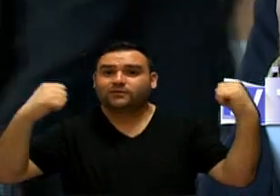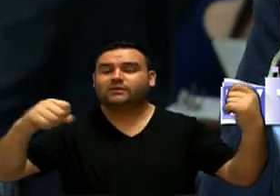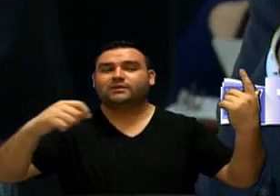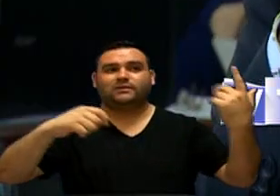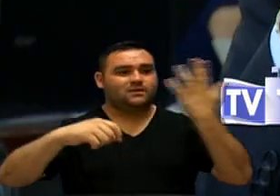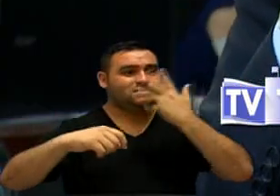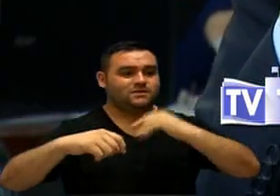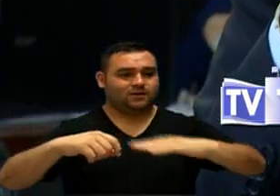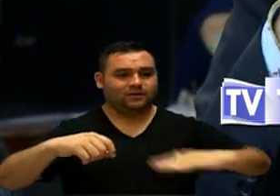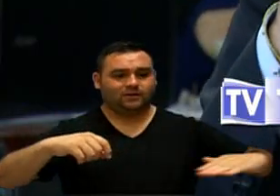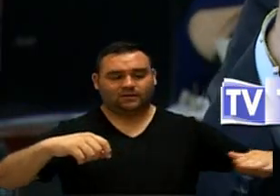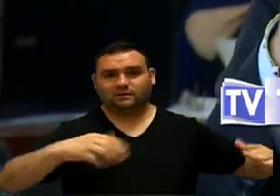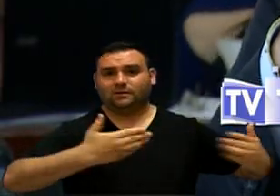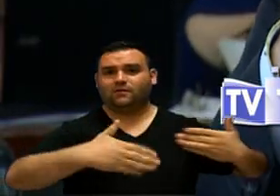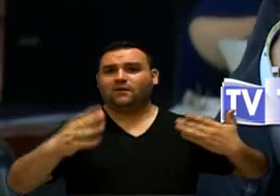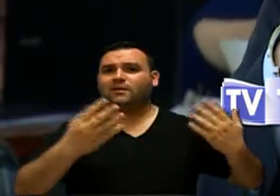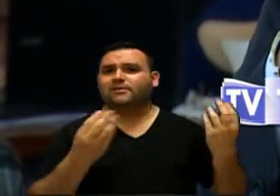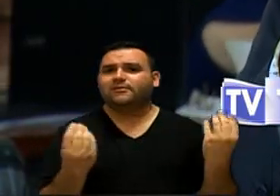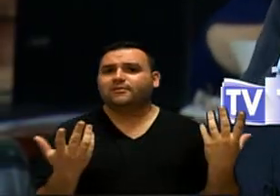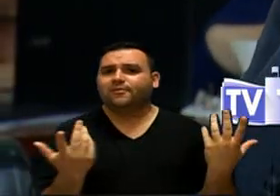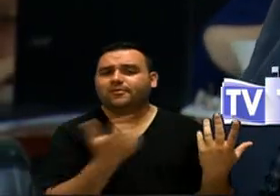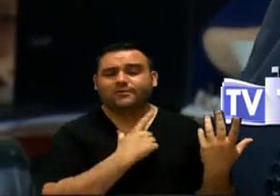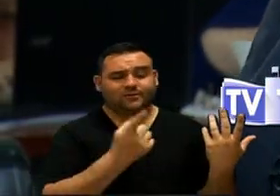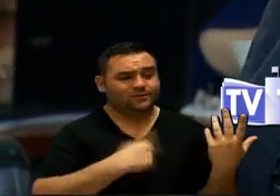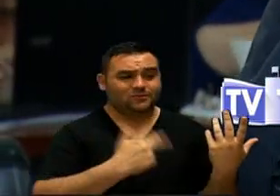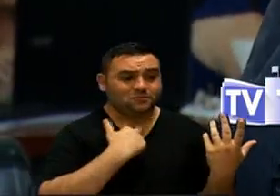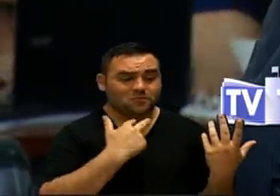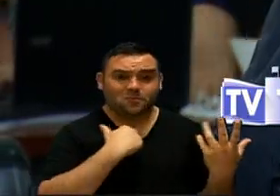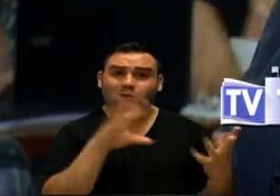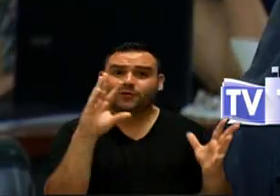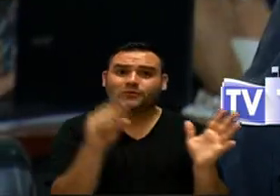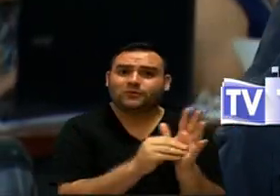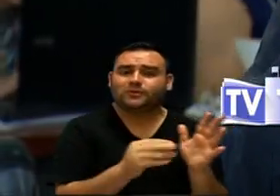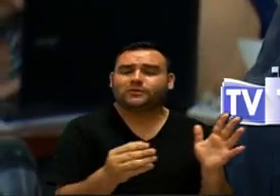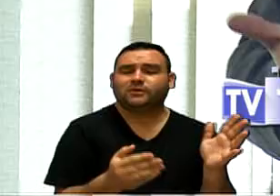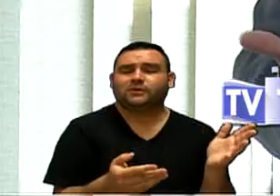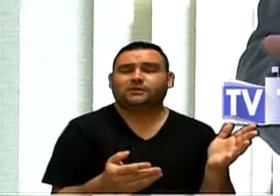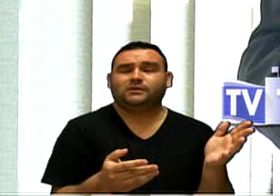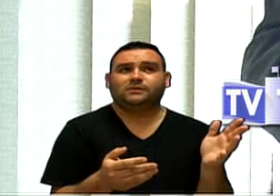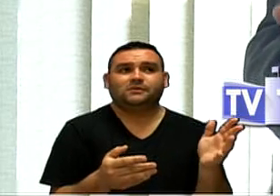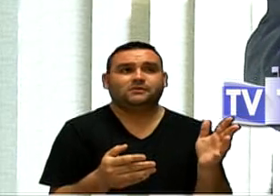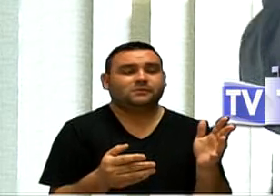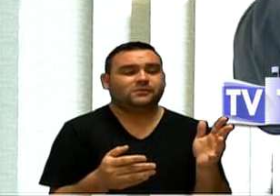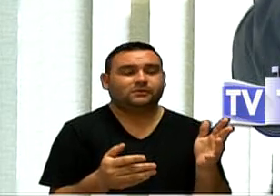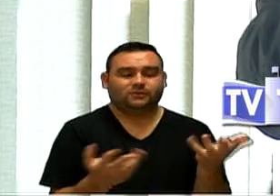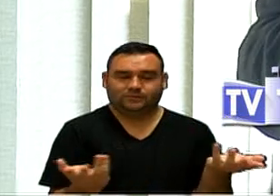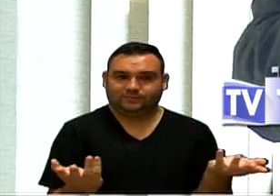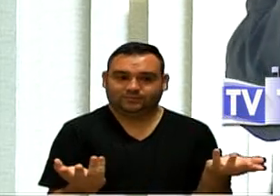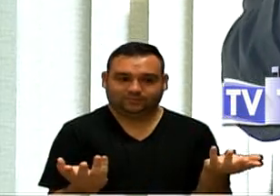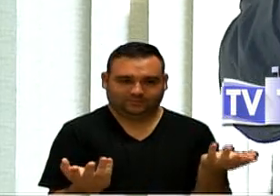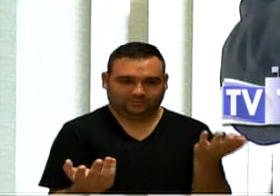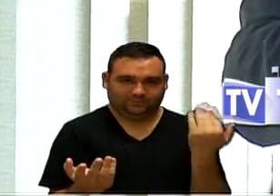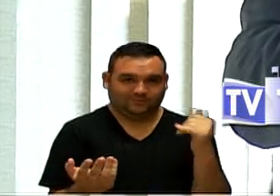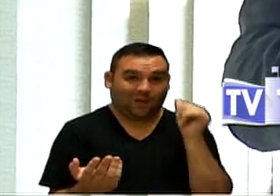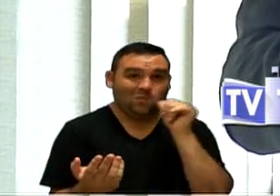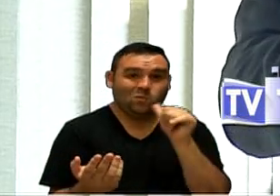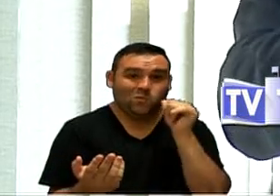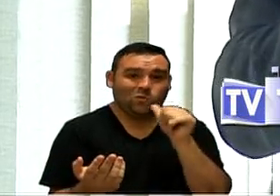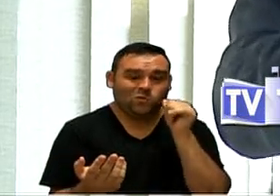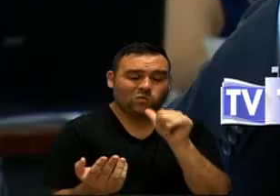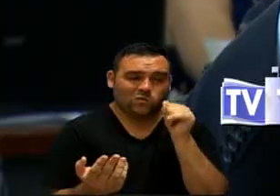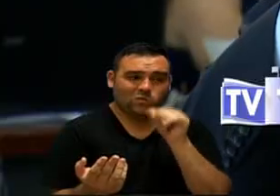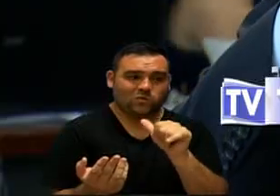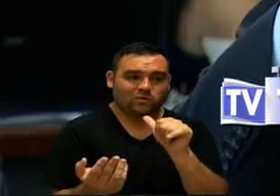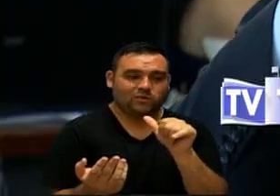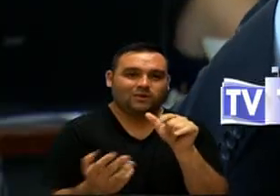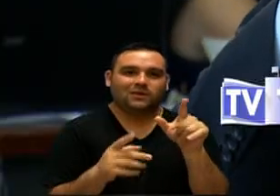no infantil, Martinez, Renan. É que é conveniência, Martinez. Nós não é podemos fazer isso. Nós sabemos como é que é, né, Martinez? Em todos, olha. Aquela mulher eu sou da, testemunha a ministra aqui